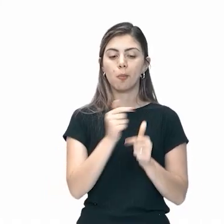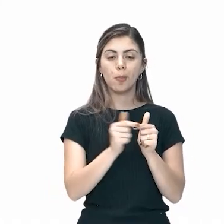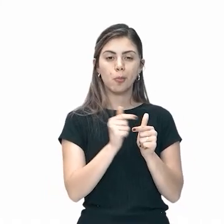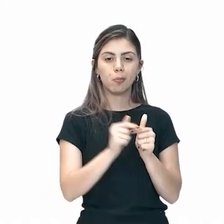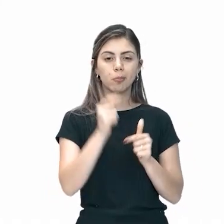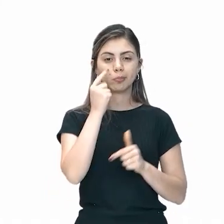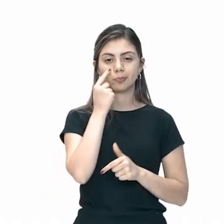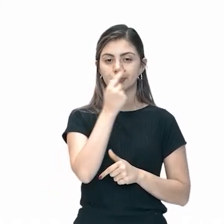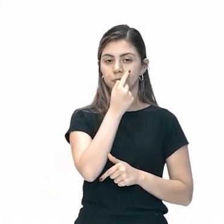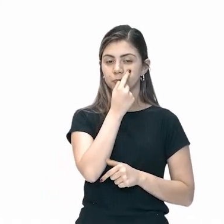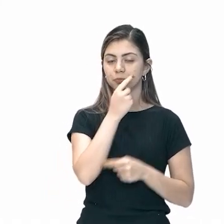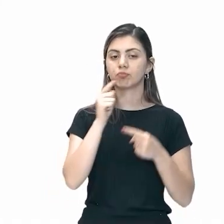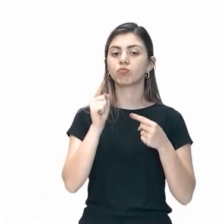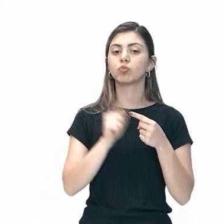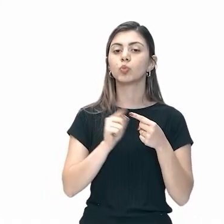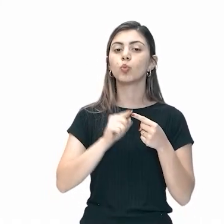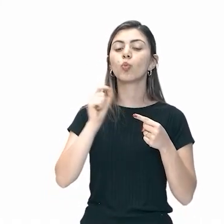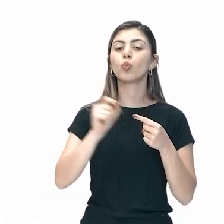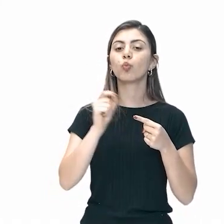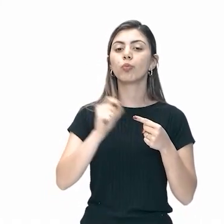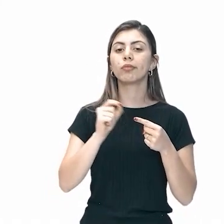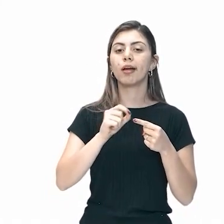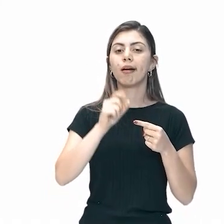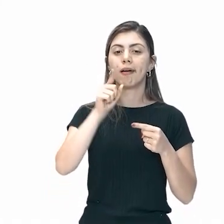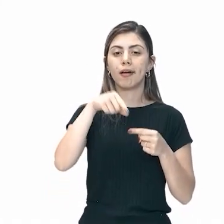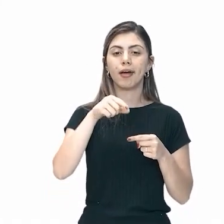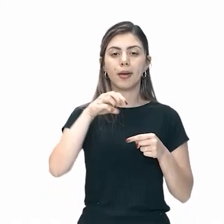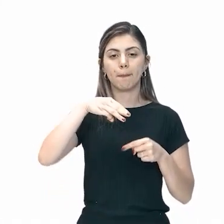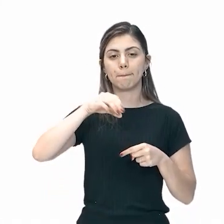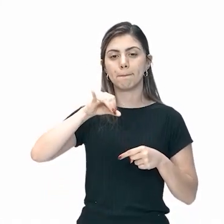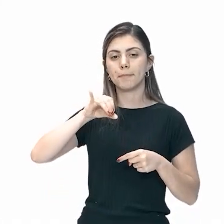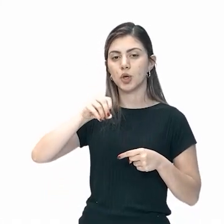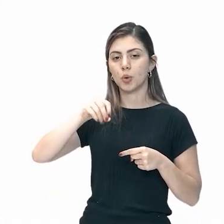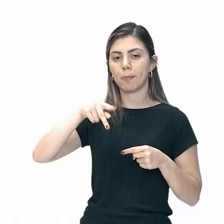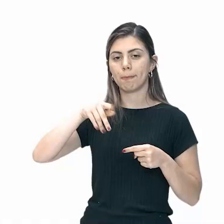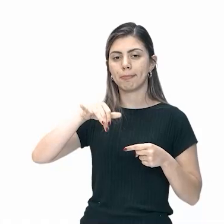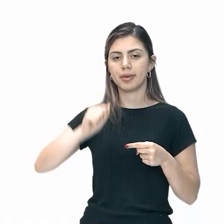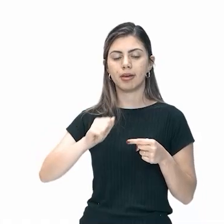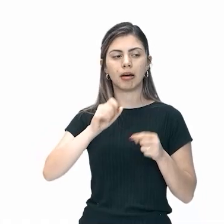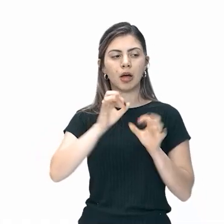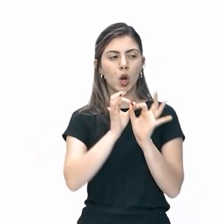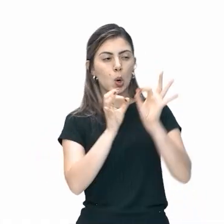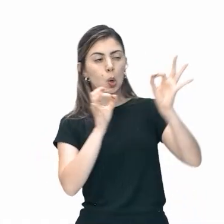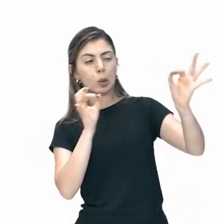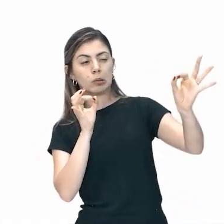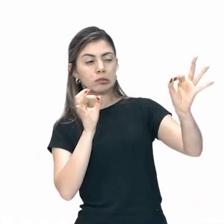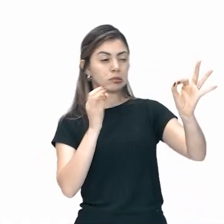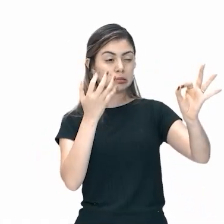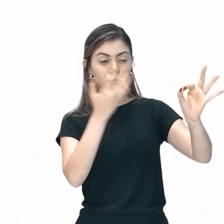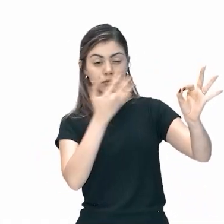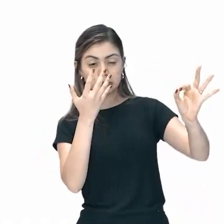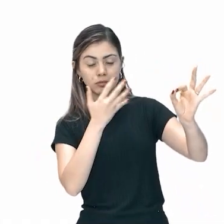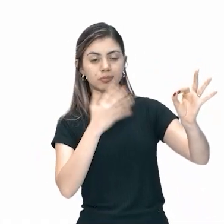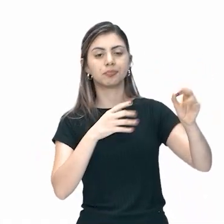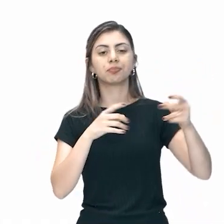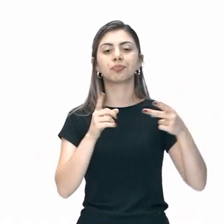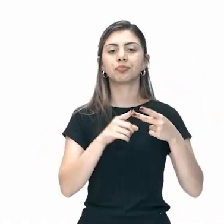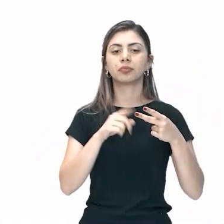visão, então, são o seguinte, ó. Eu tenho a miopia, que é a dificuldade de enxergar de longe. E eu tenho